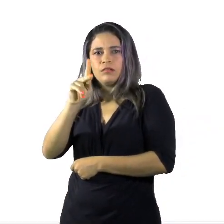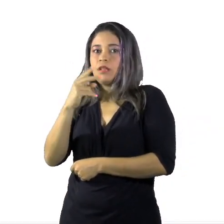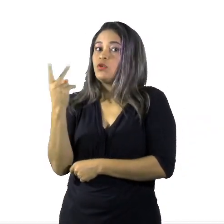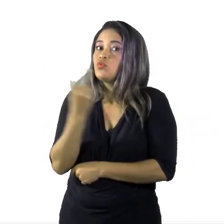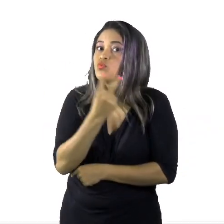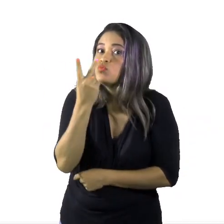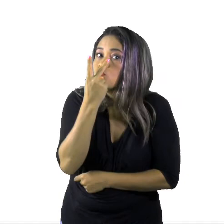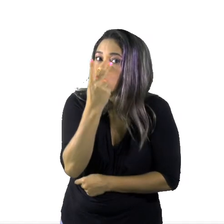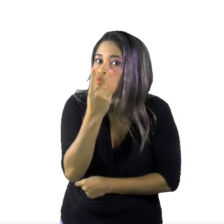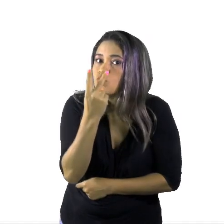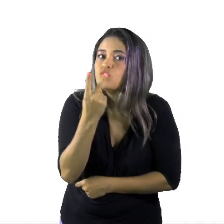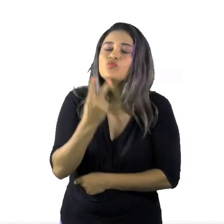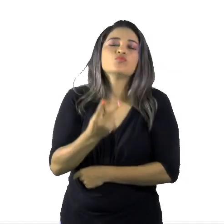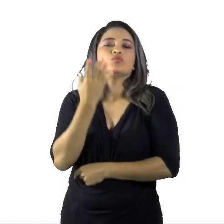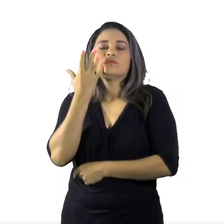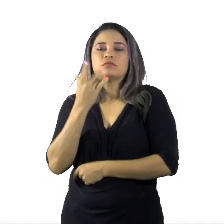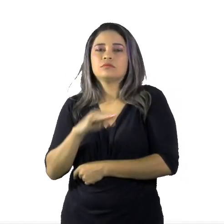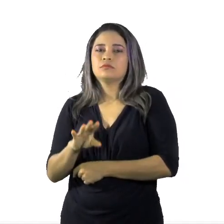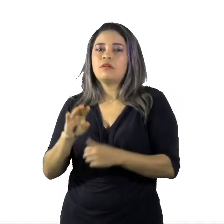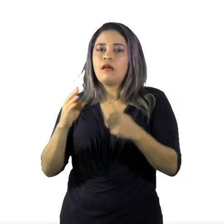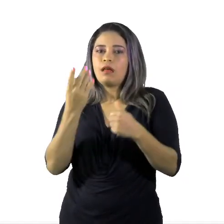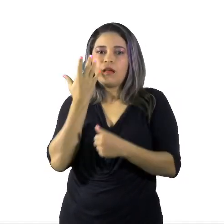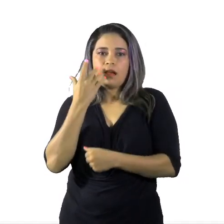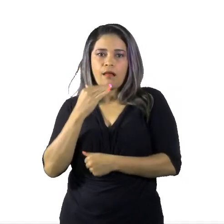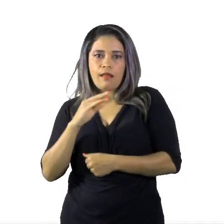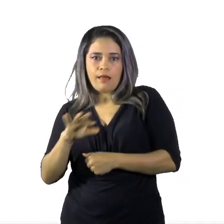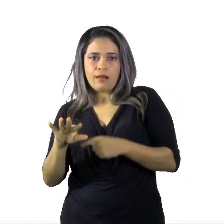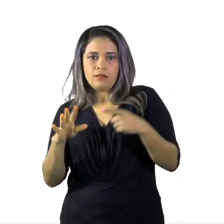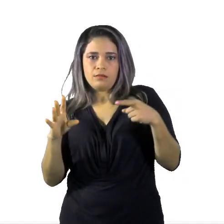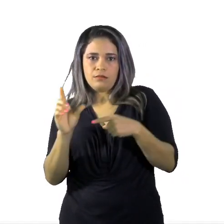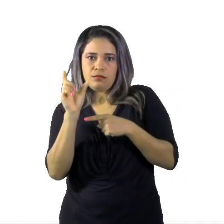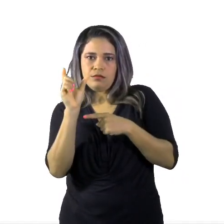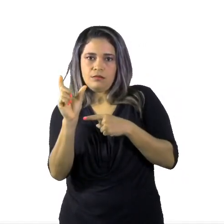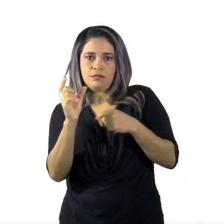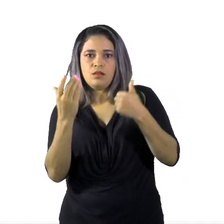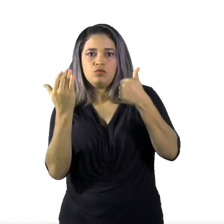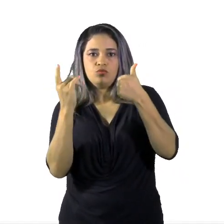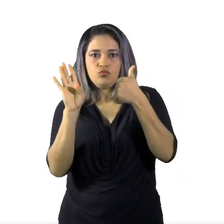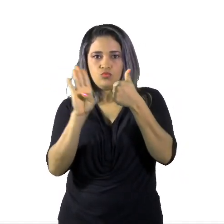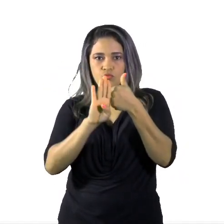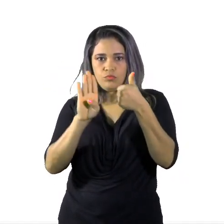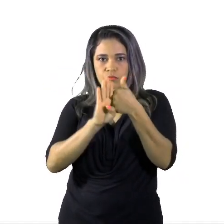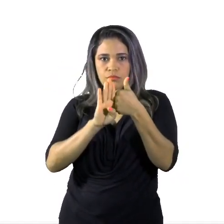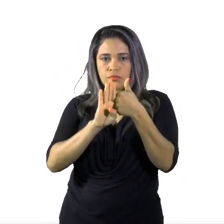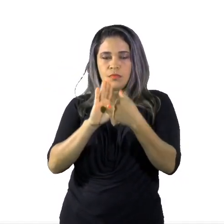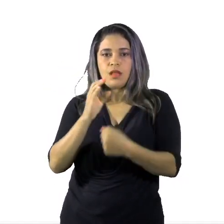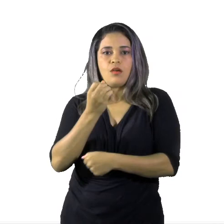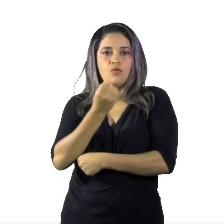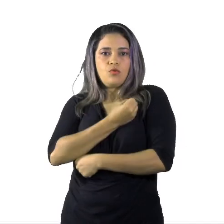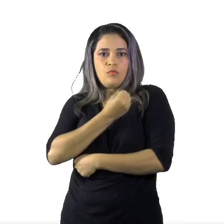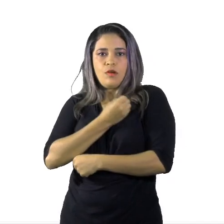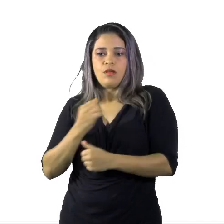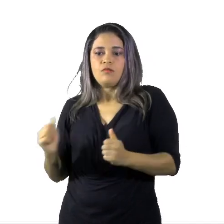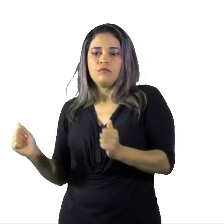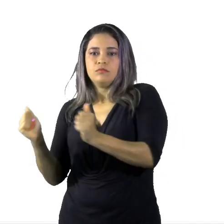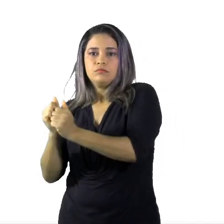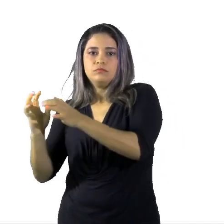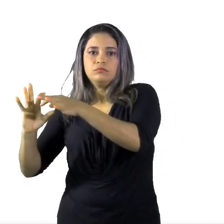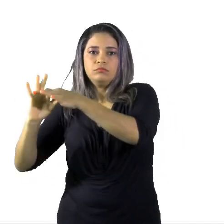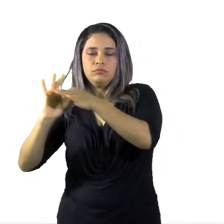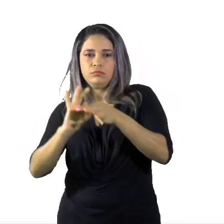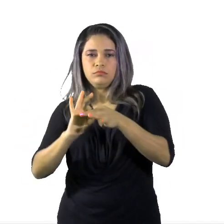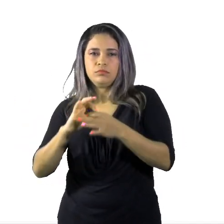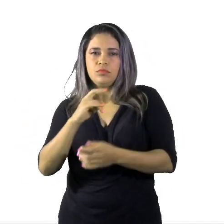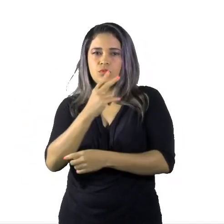que crianças é o substantivo e 2 é o numeral, e o numeral antecede o substantivo. 2, o